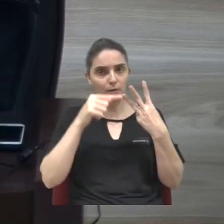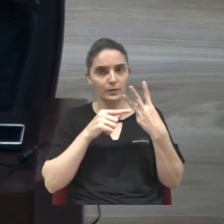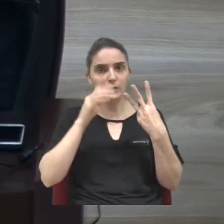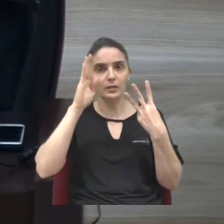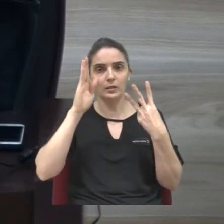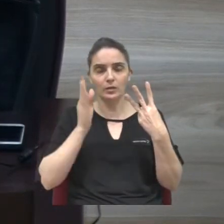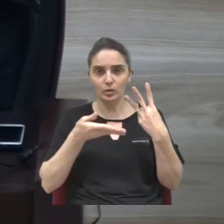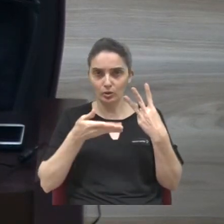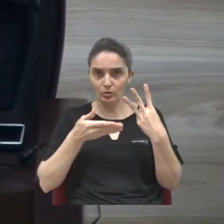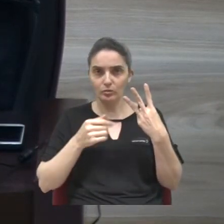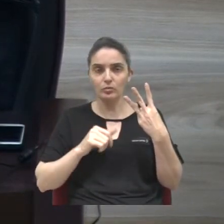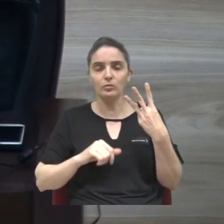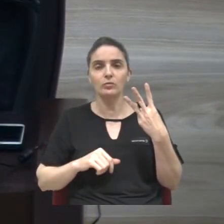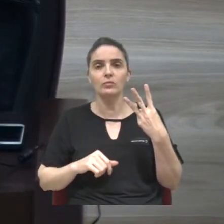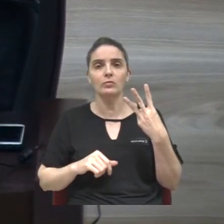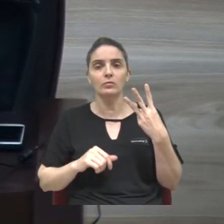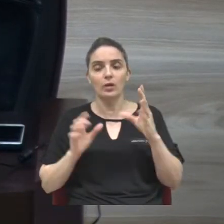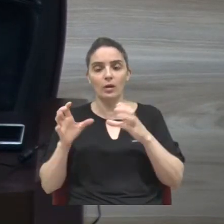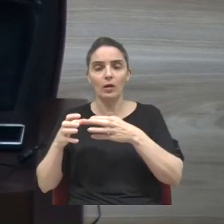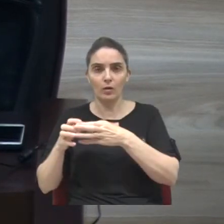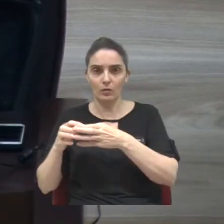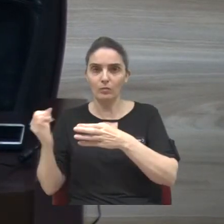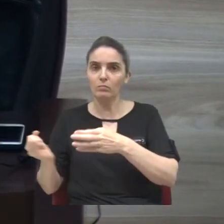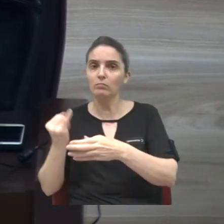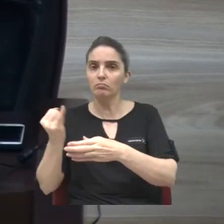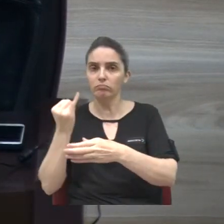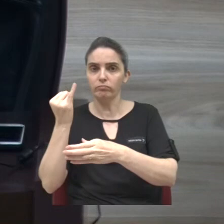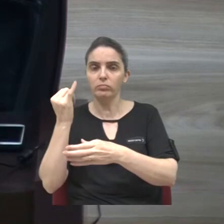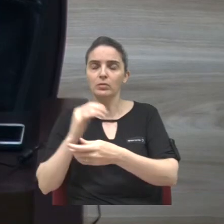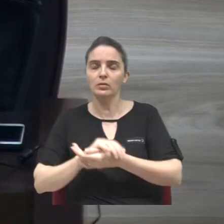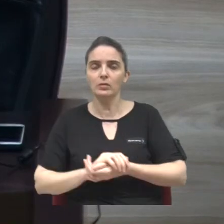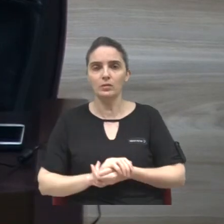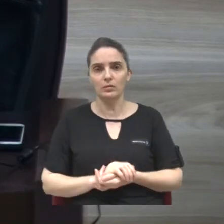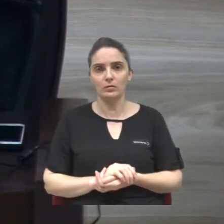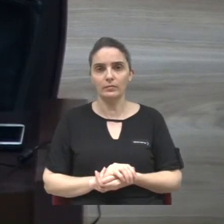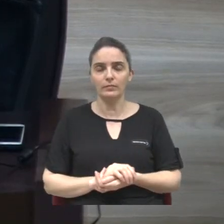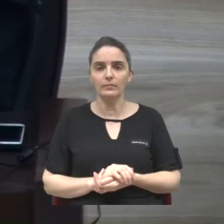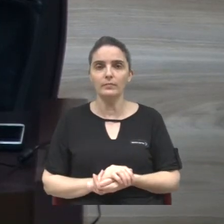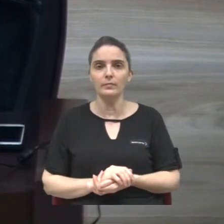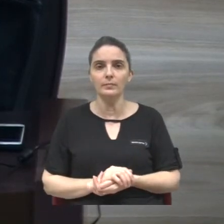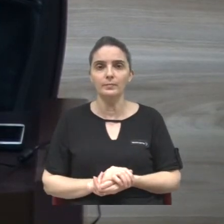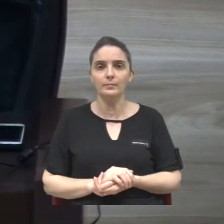pela Comissão de Assuntos Relevantes, mencionada acima, volume